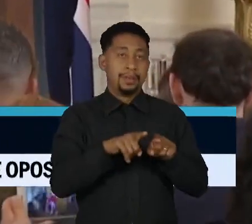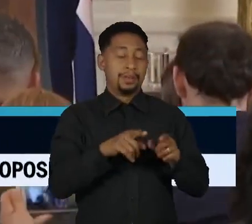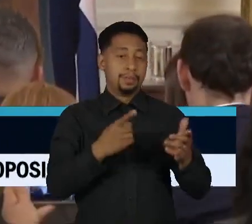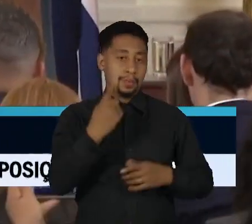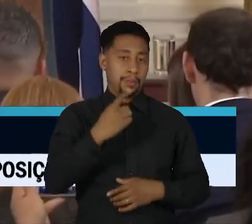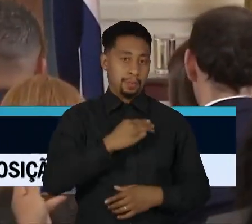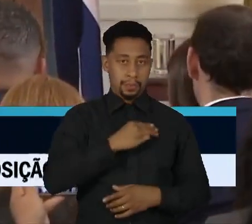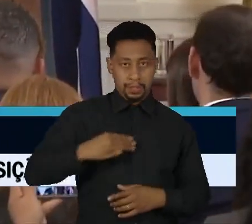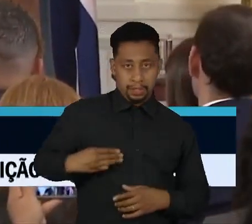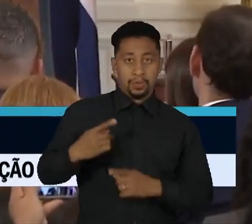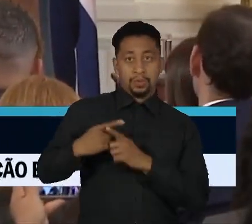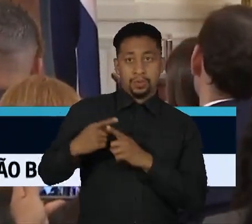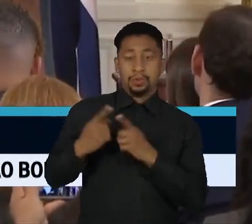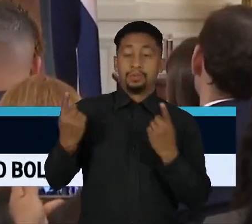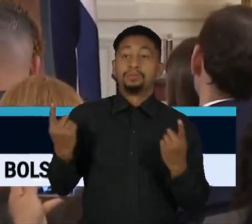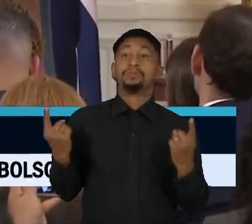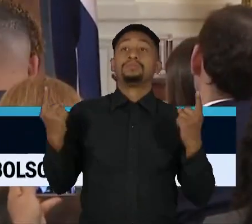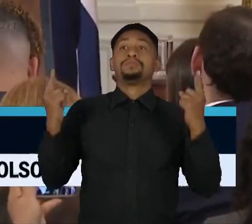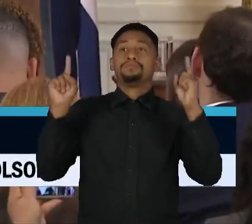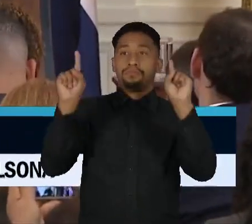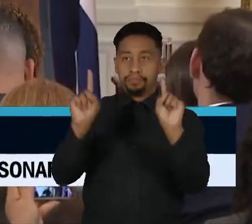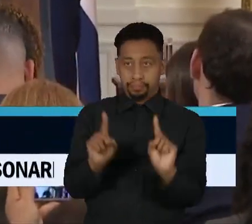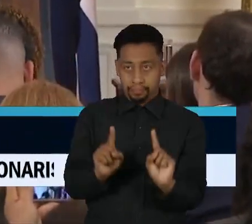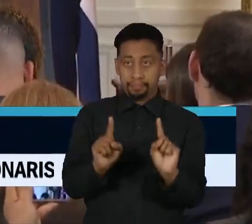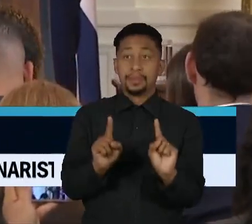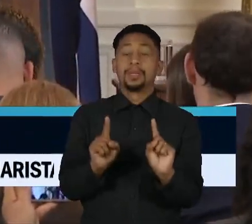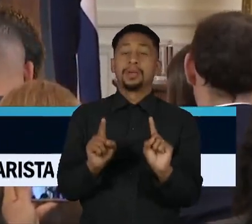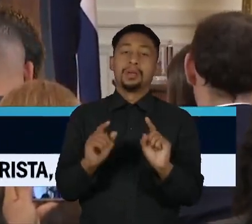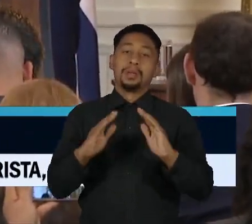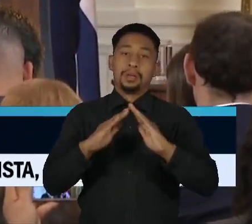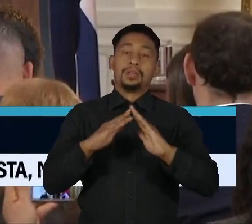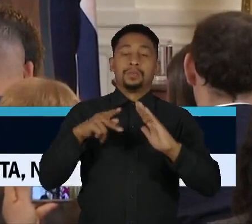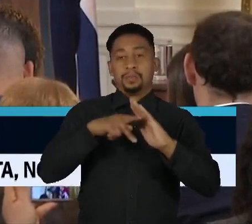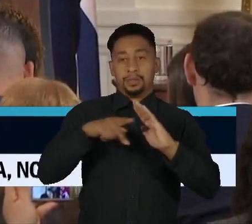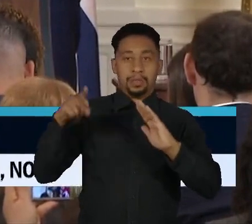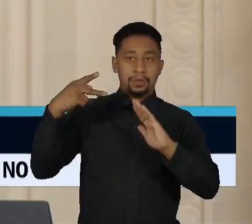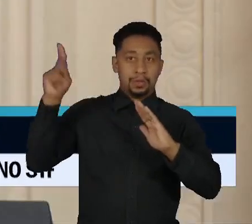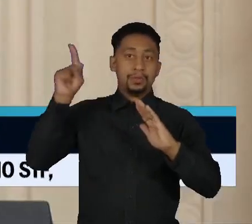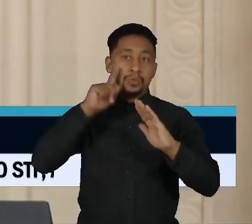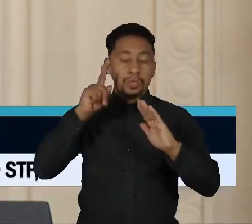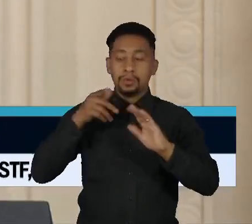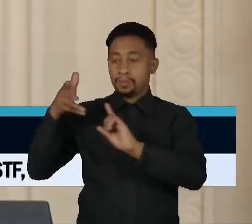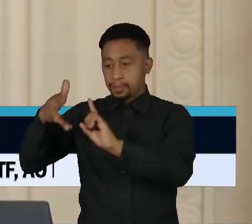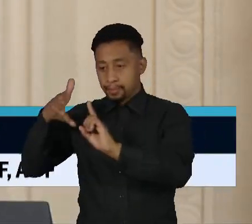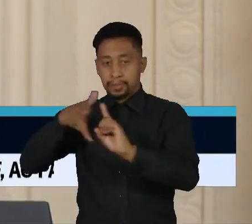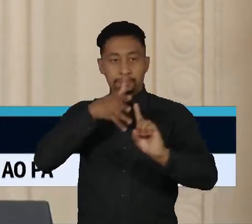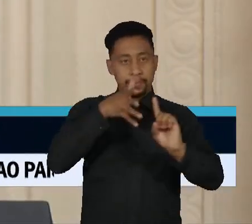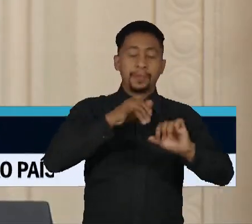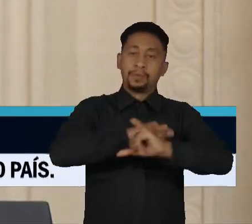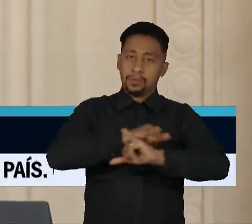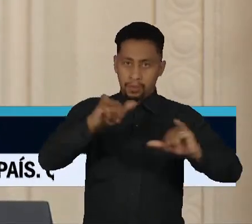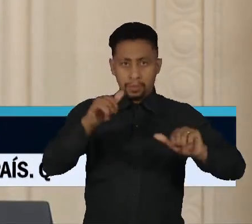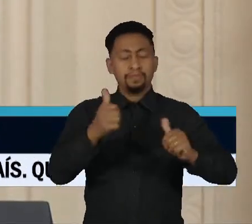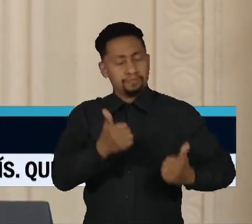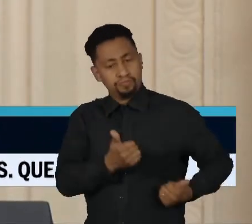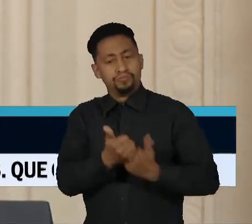fizeram um pronunciamento conjunto na Casa Branca, reafirmando que os países vão continuar a apoiar a